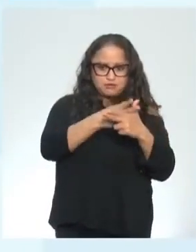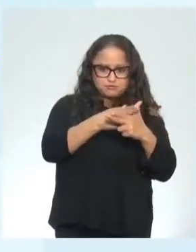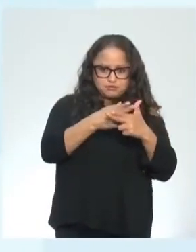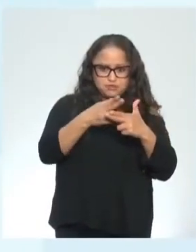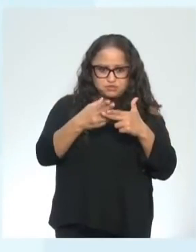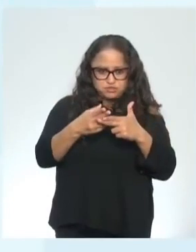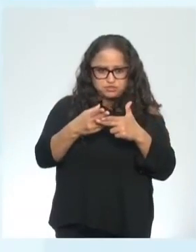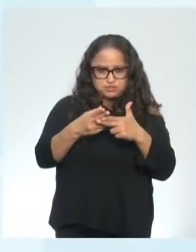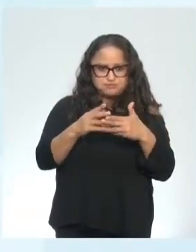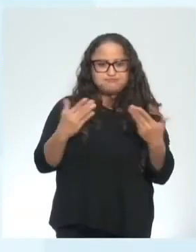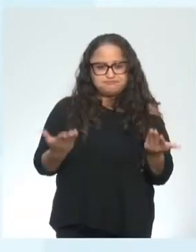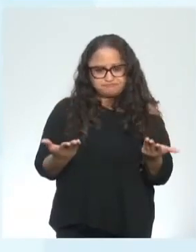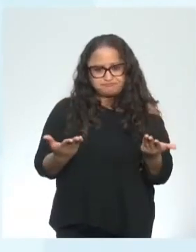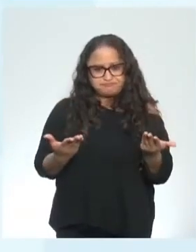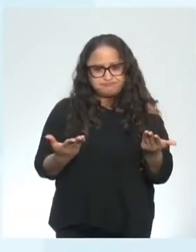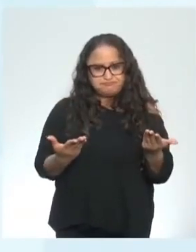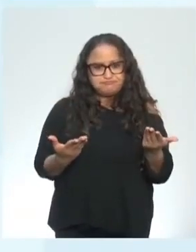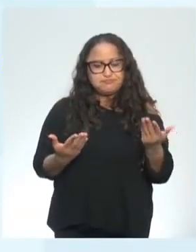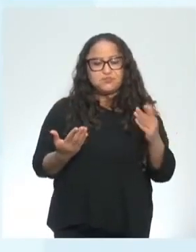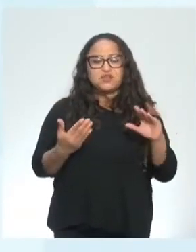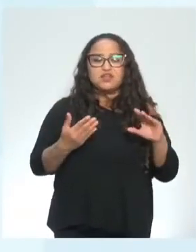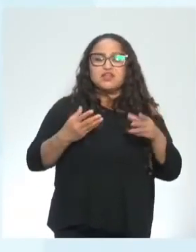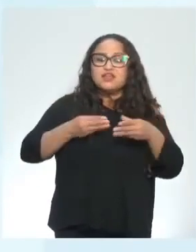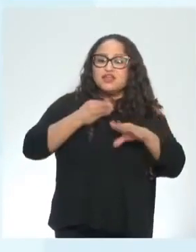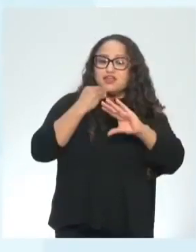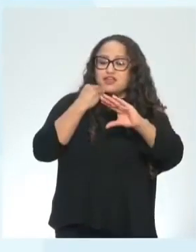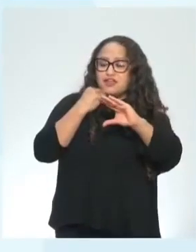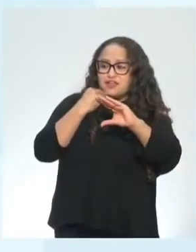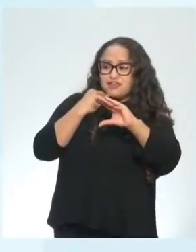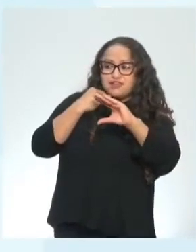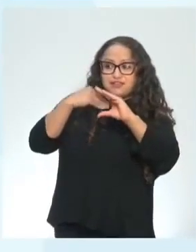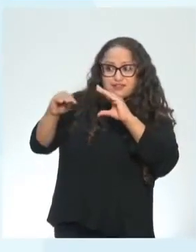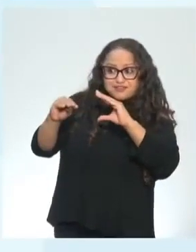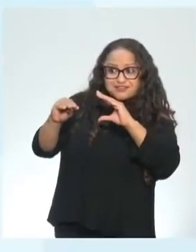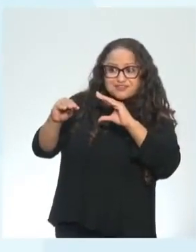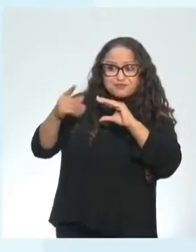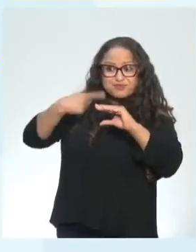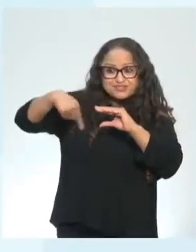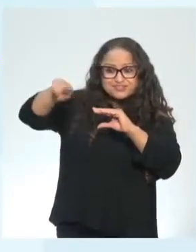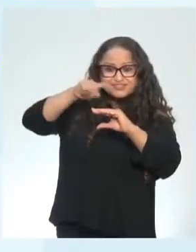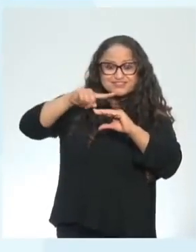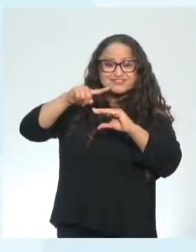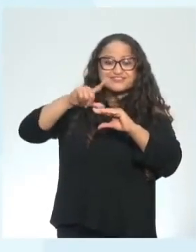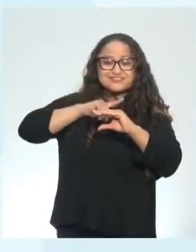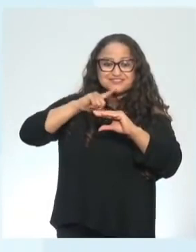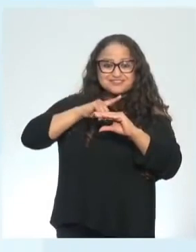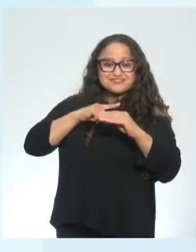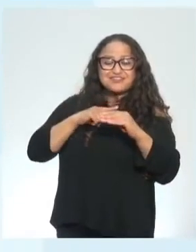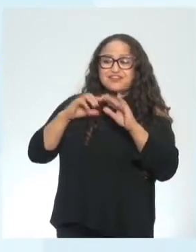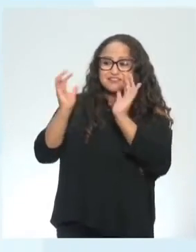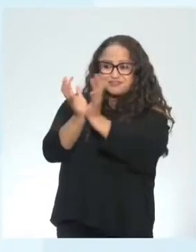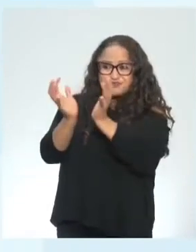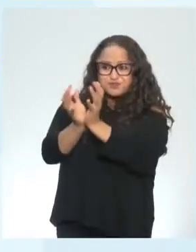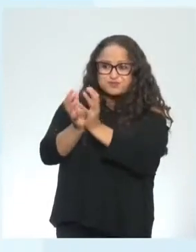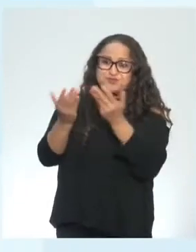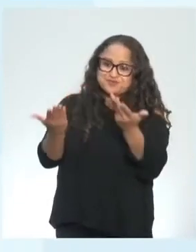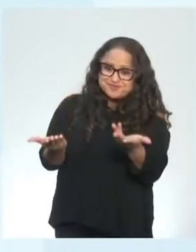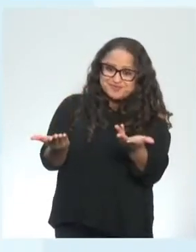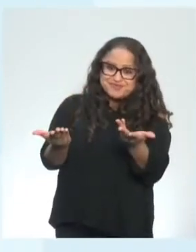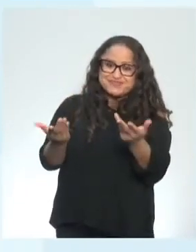ou um aplicativo para editar as suas cenas encher o filme your classmates